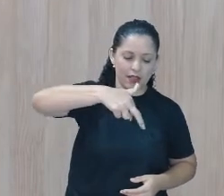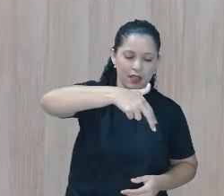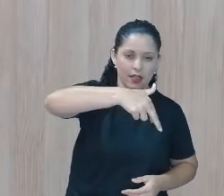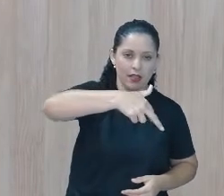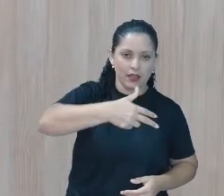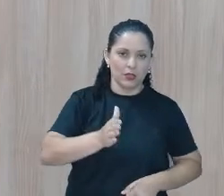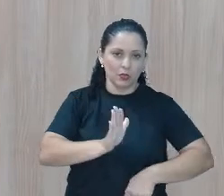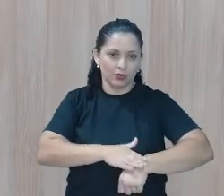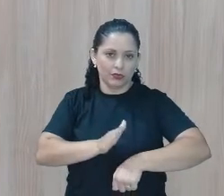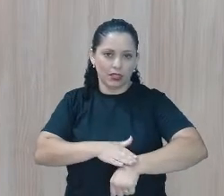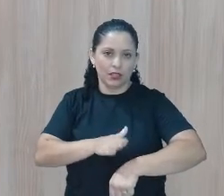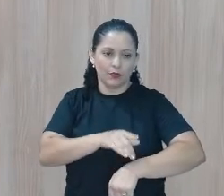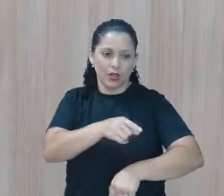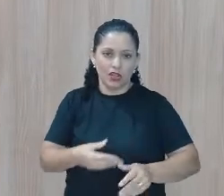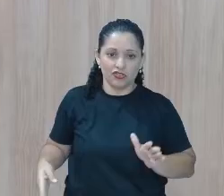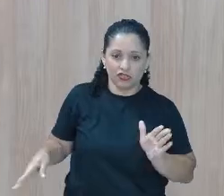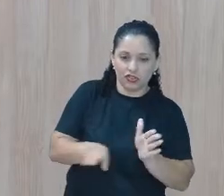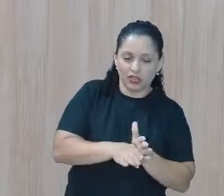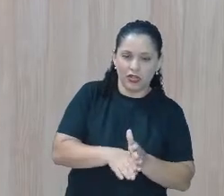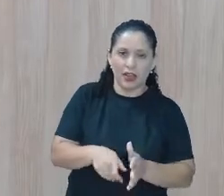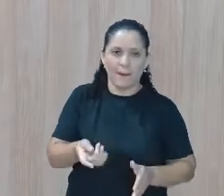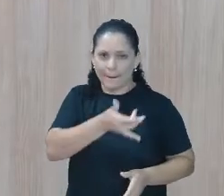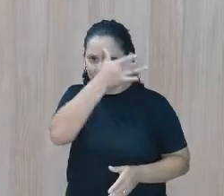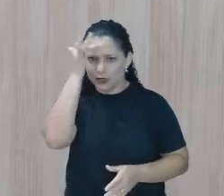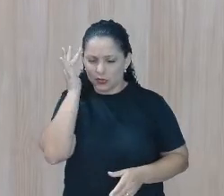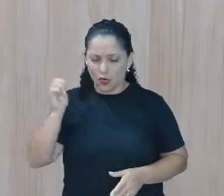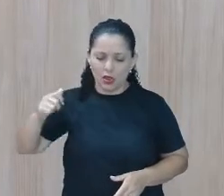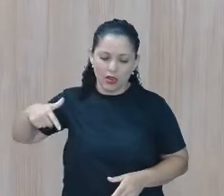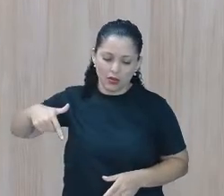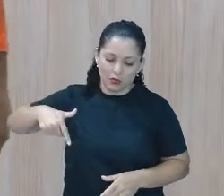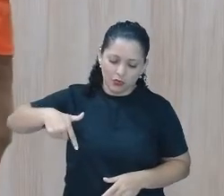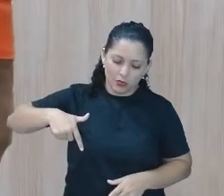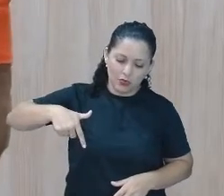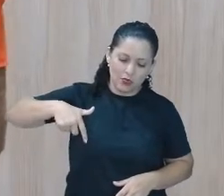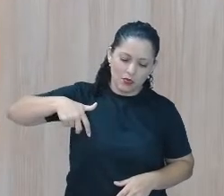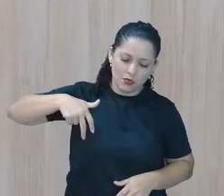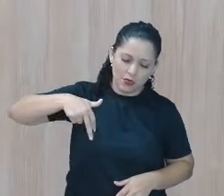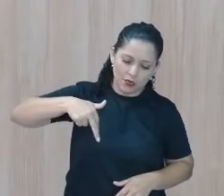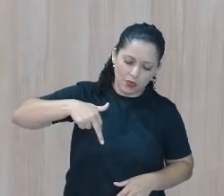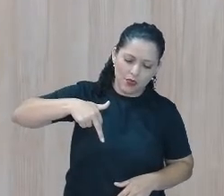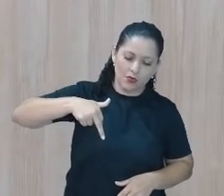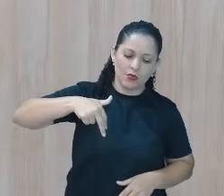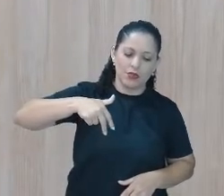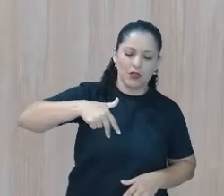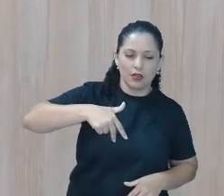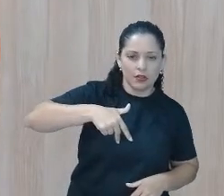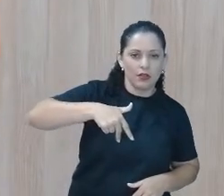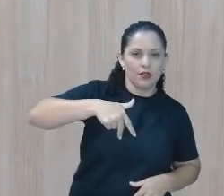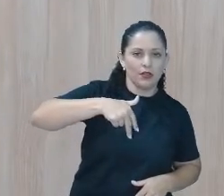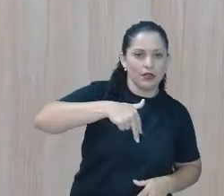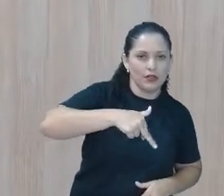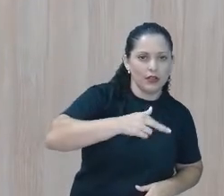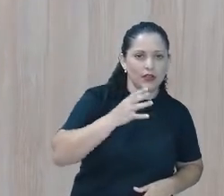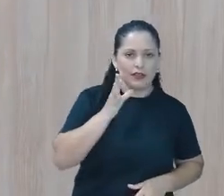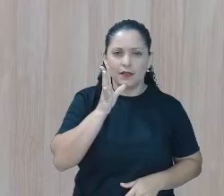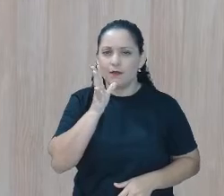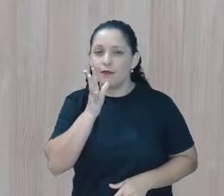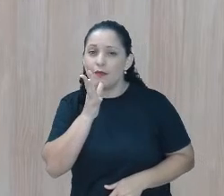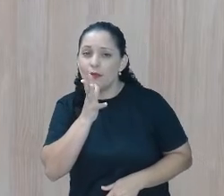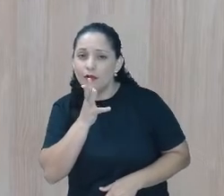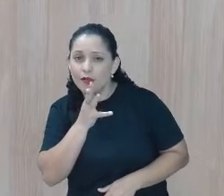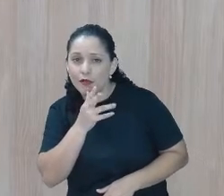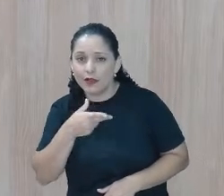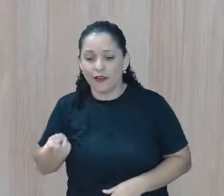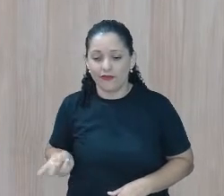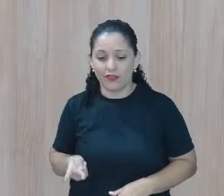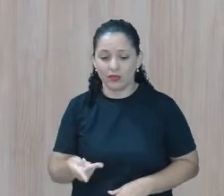chegue ao seu destino. Então, se ela anda devagar, claro que ela vai demorar mais tempo. Então, a velocidade ela